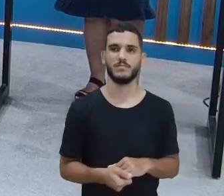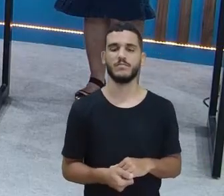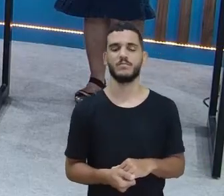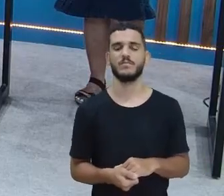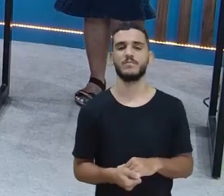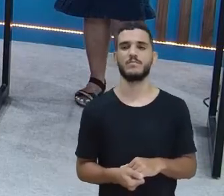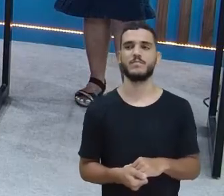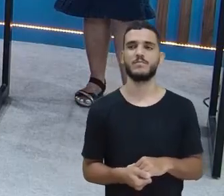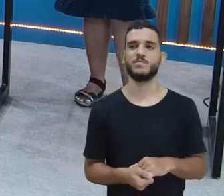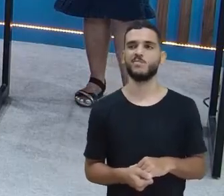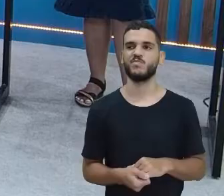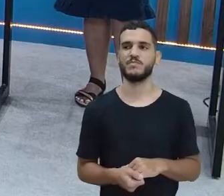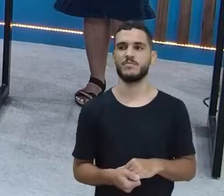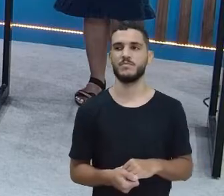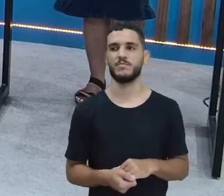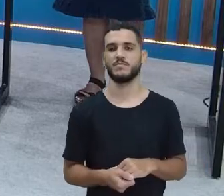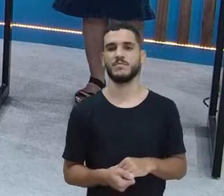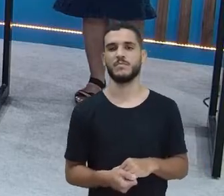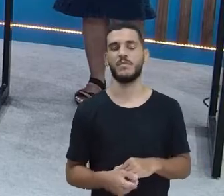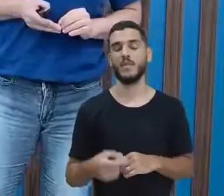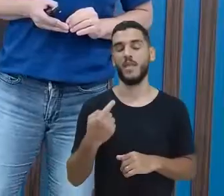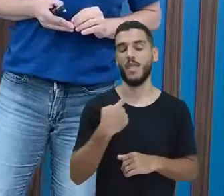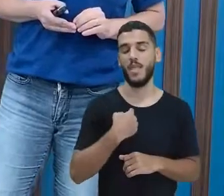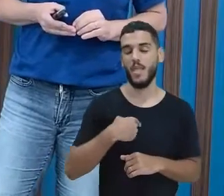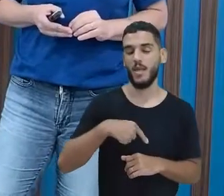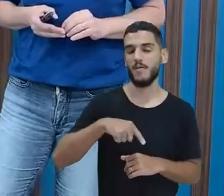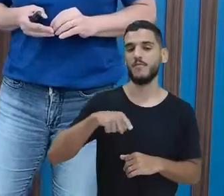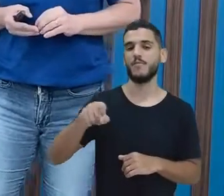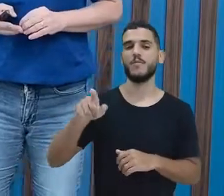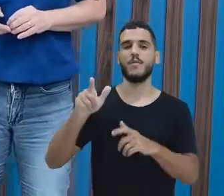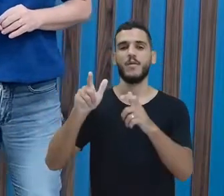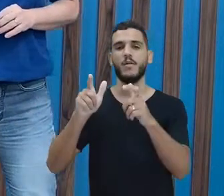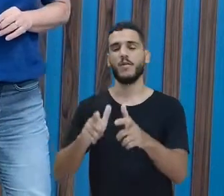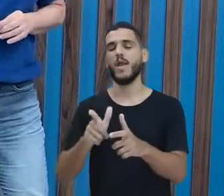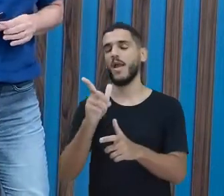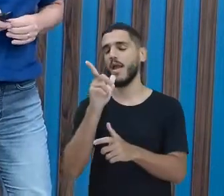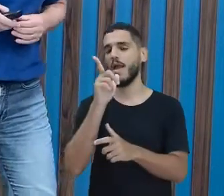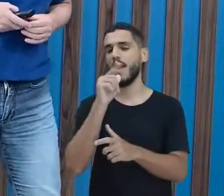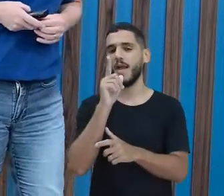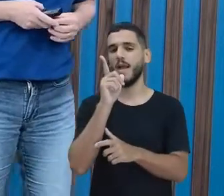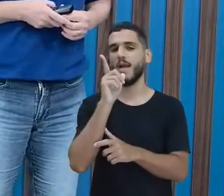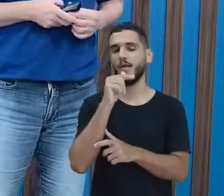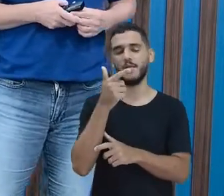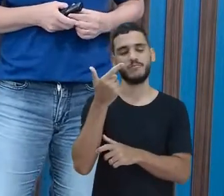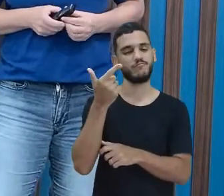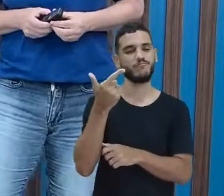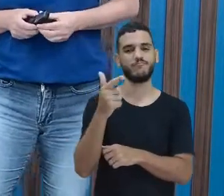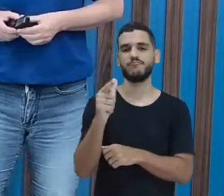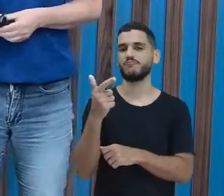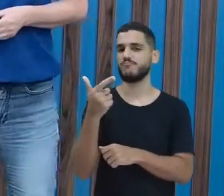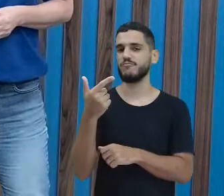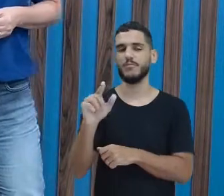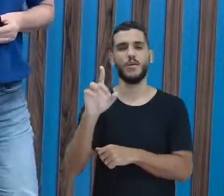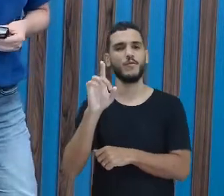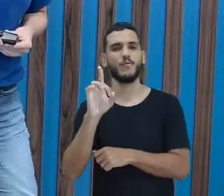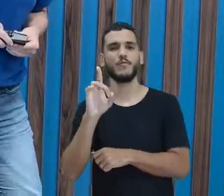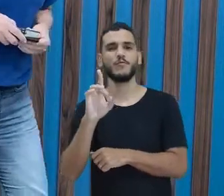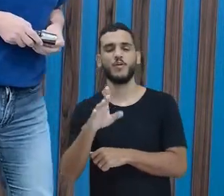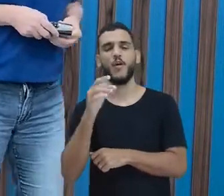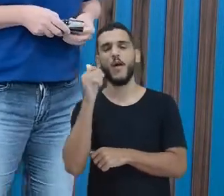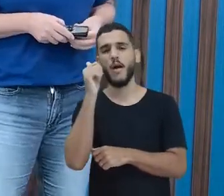ajuda. Fui no Itororó, beber água não achei. Achei